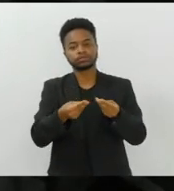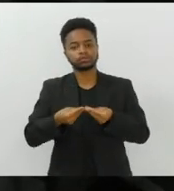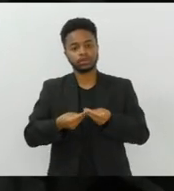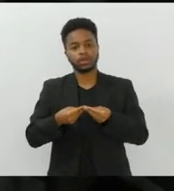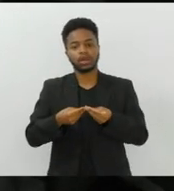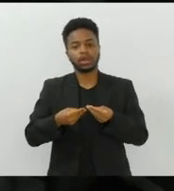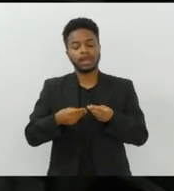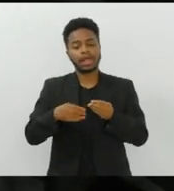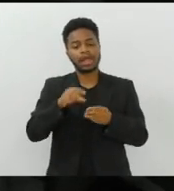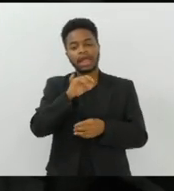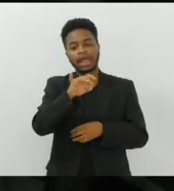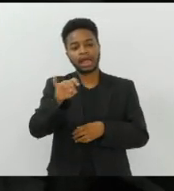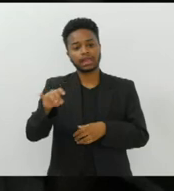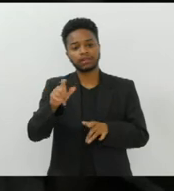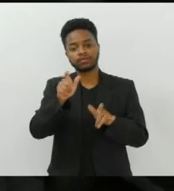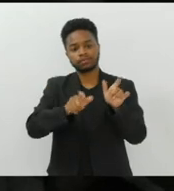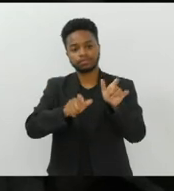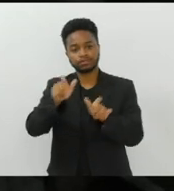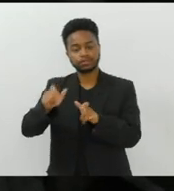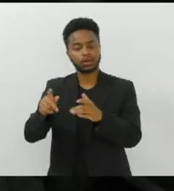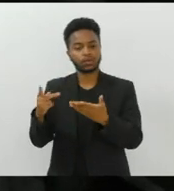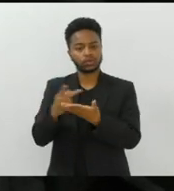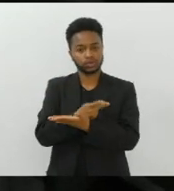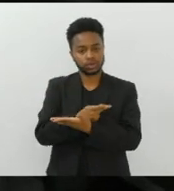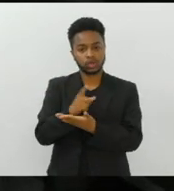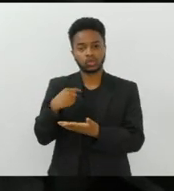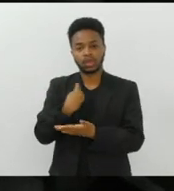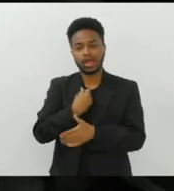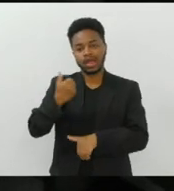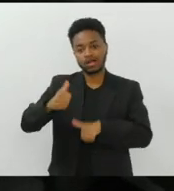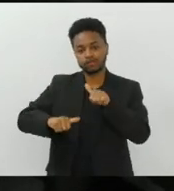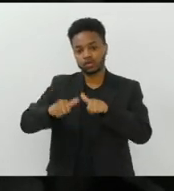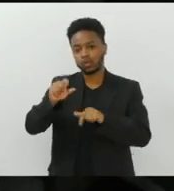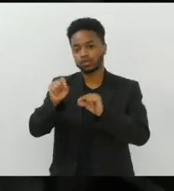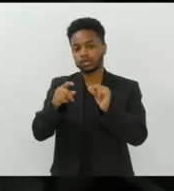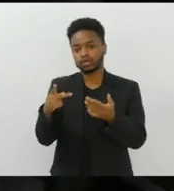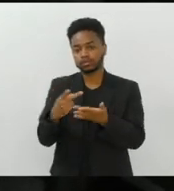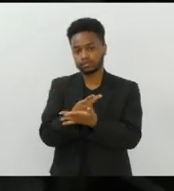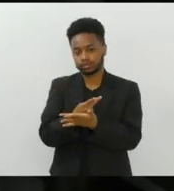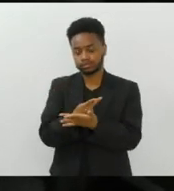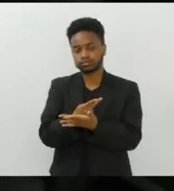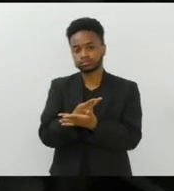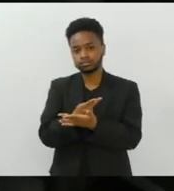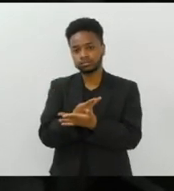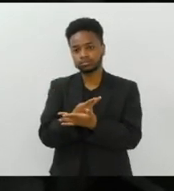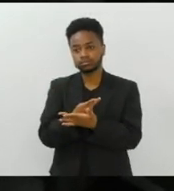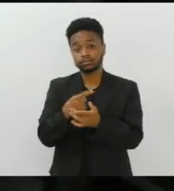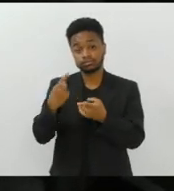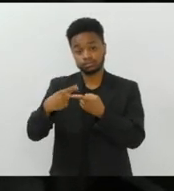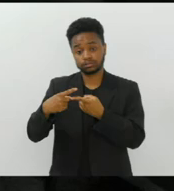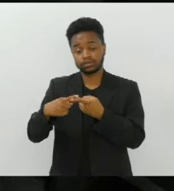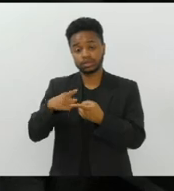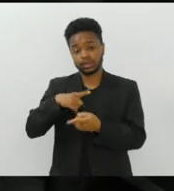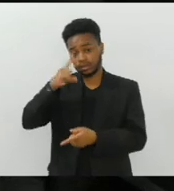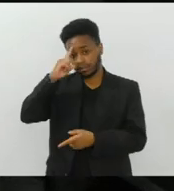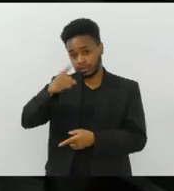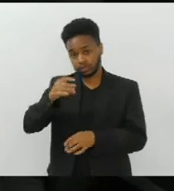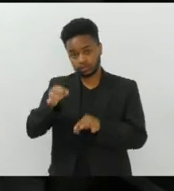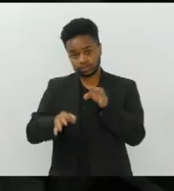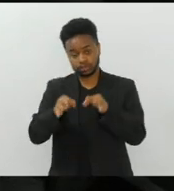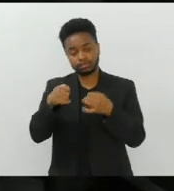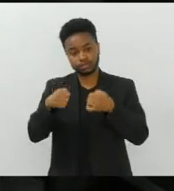que, eventualmente, isso tenha acontecido, para que nós possamos examinar o que, de fato, houve, porque as ordens judiciais têm de ser